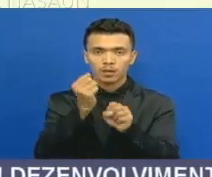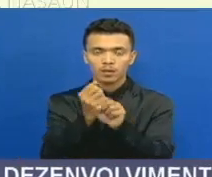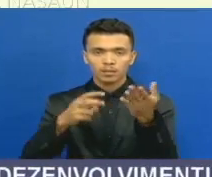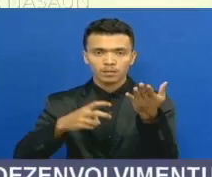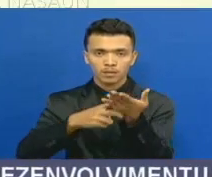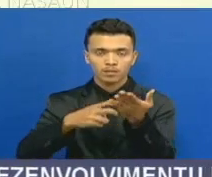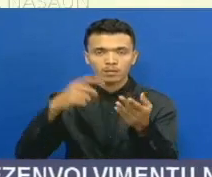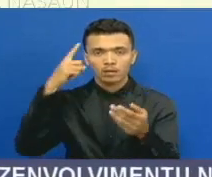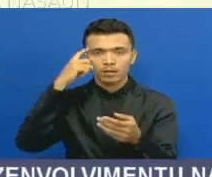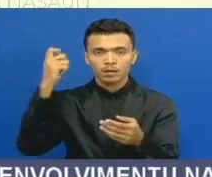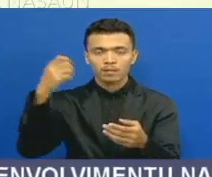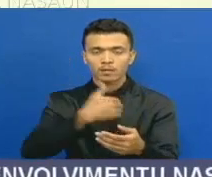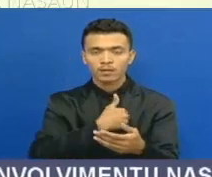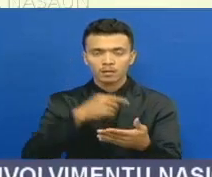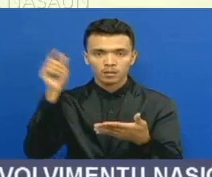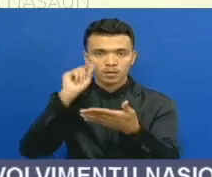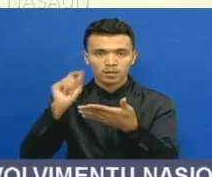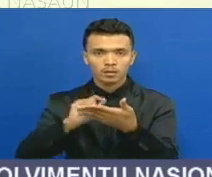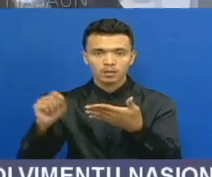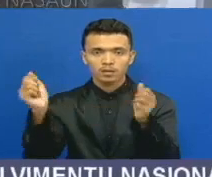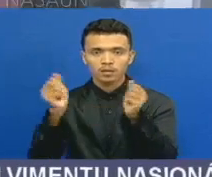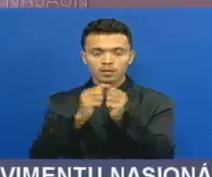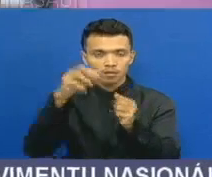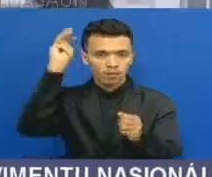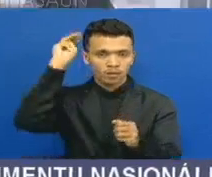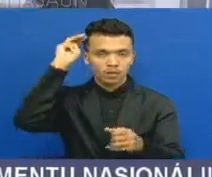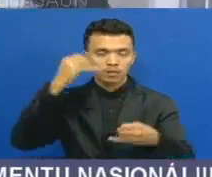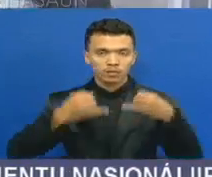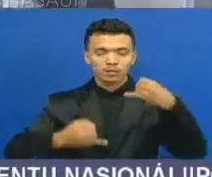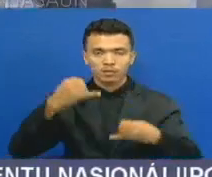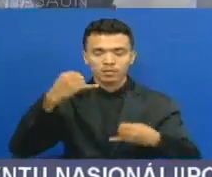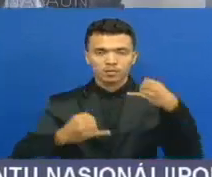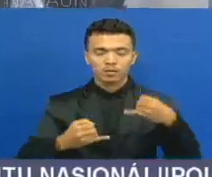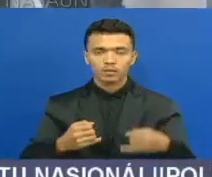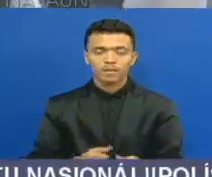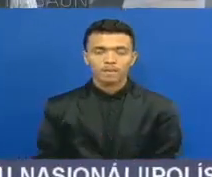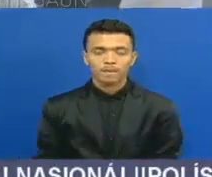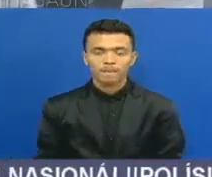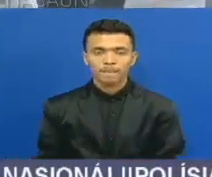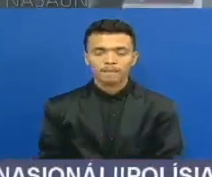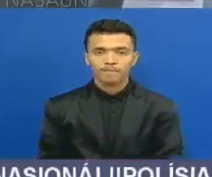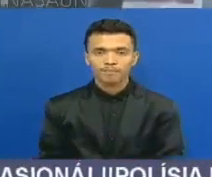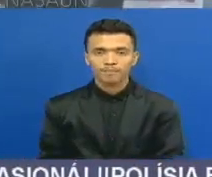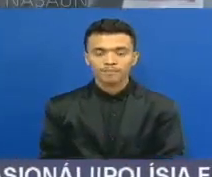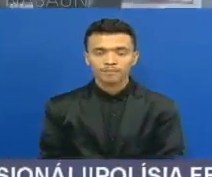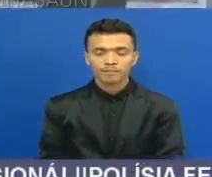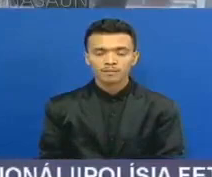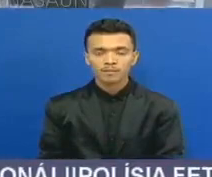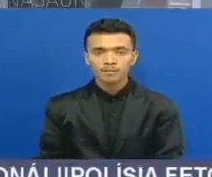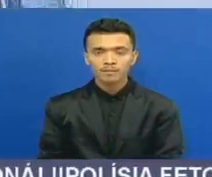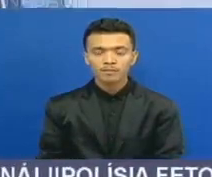passaporte, também Cedeu assina contrato com o Ministério de Justiça. João Aníbal, Oladino Pacheco, ba